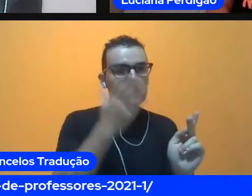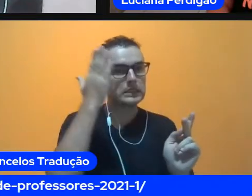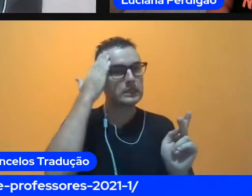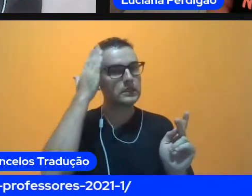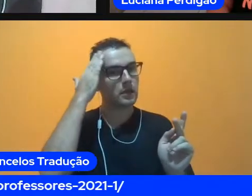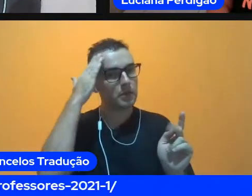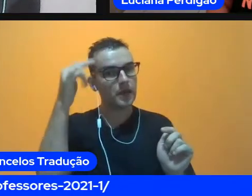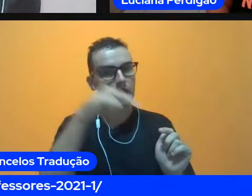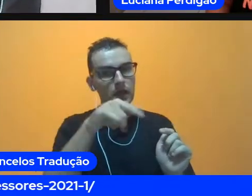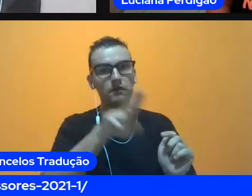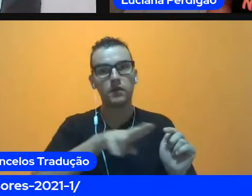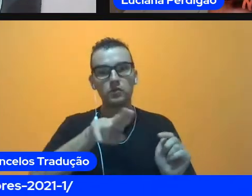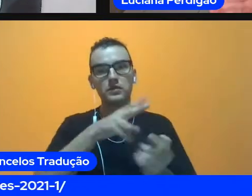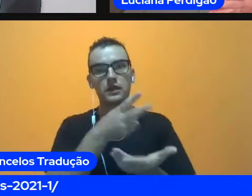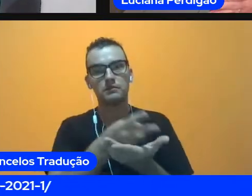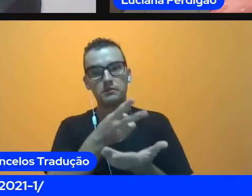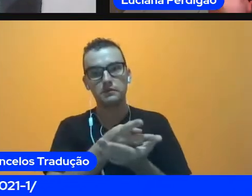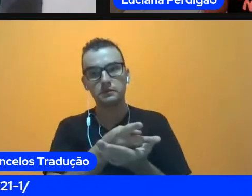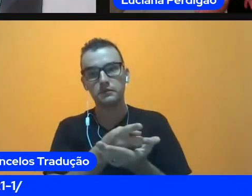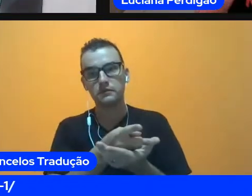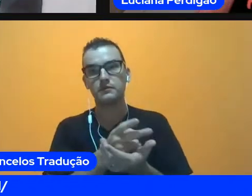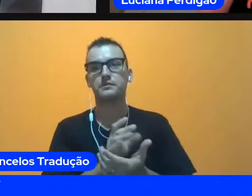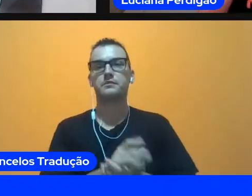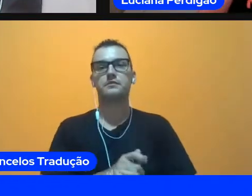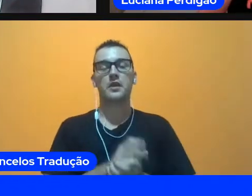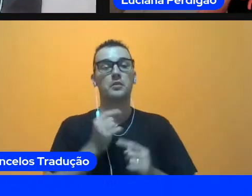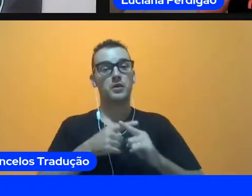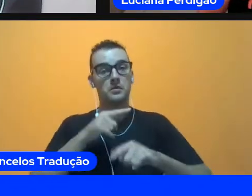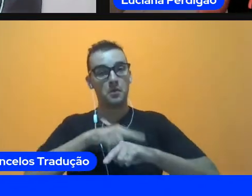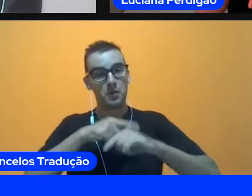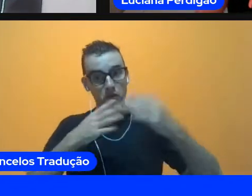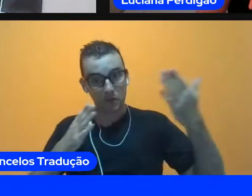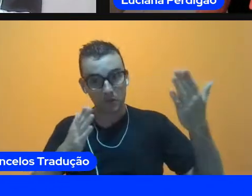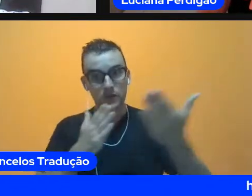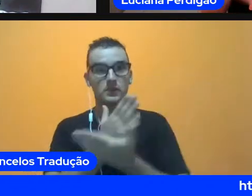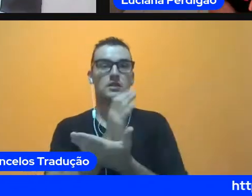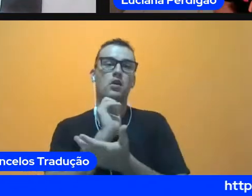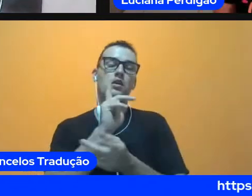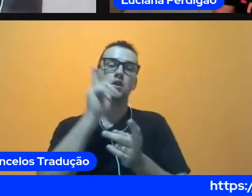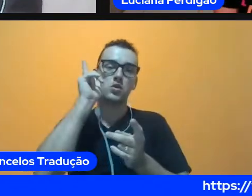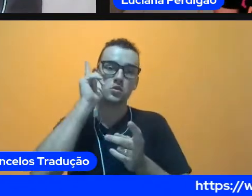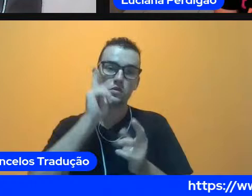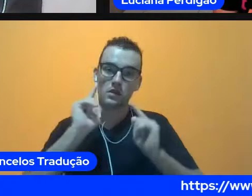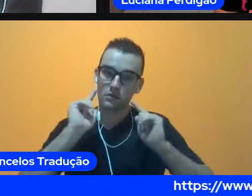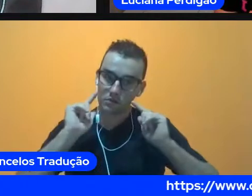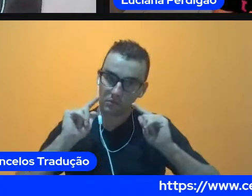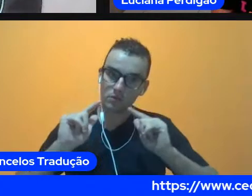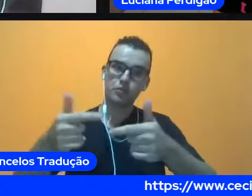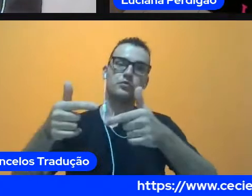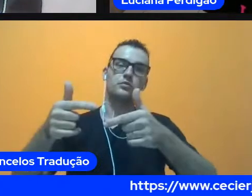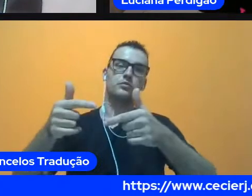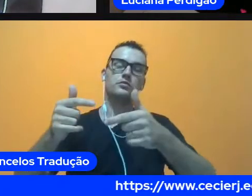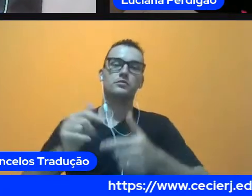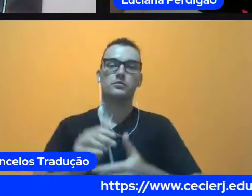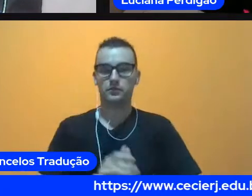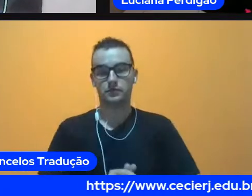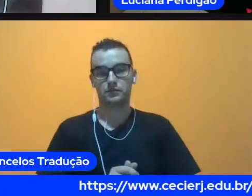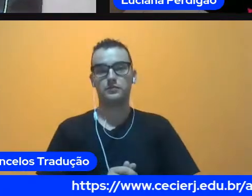vai utilizar, para na hora da aprovação você já poder aplicar, você já está com os instrumentos prontos.